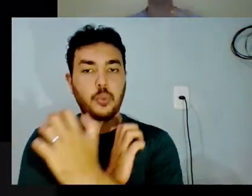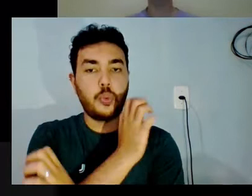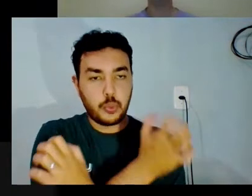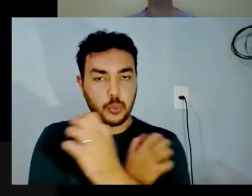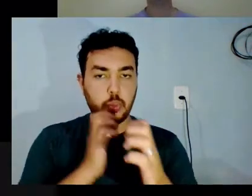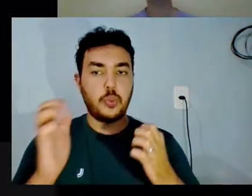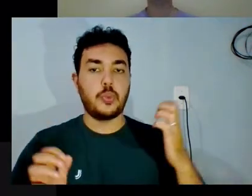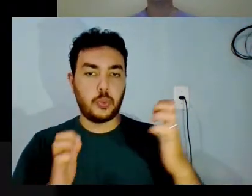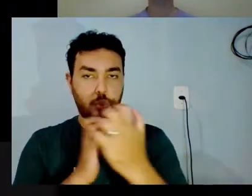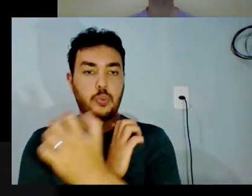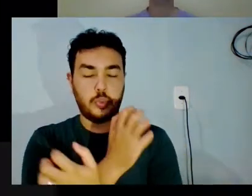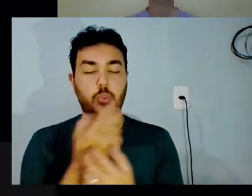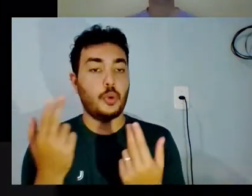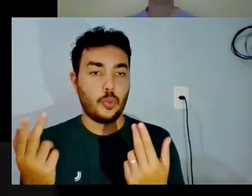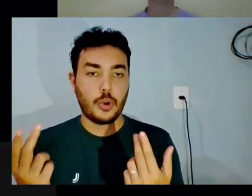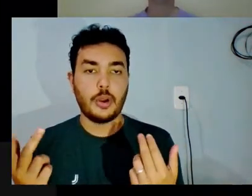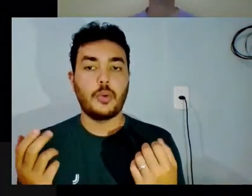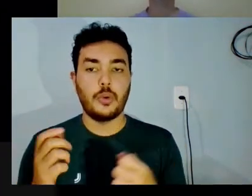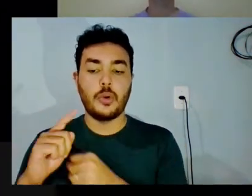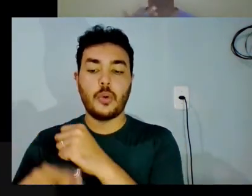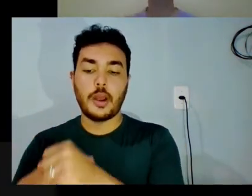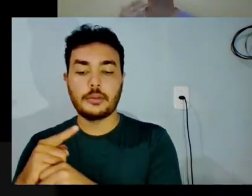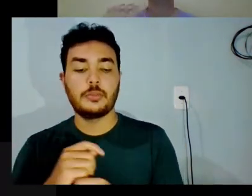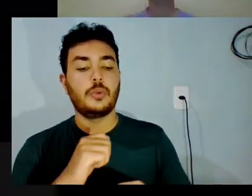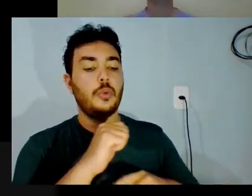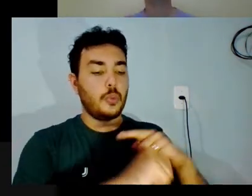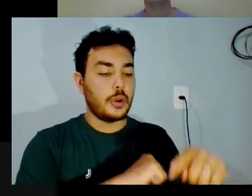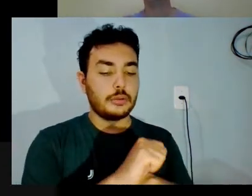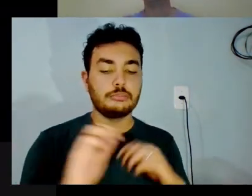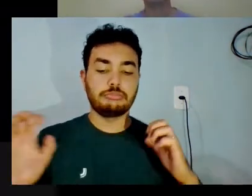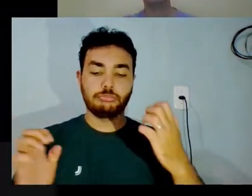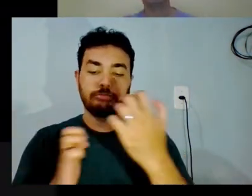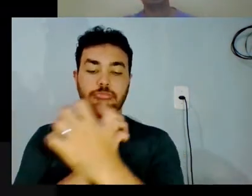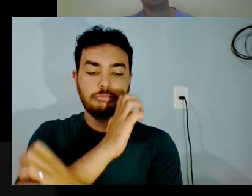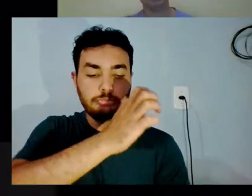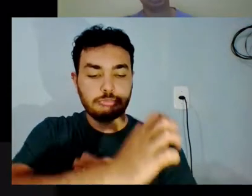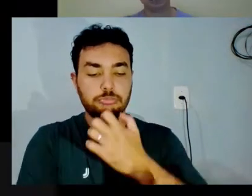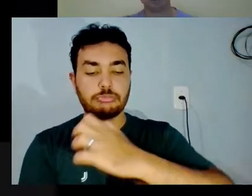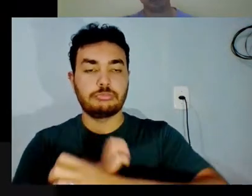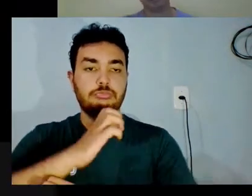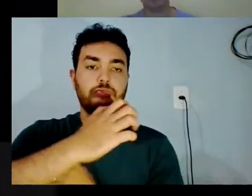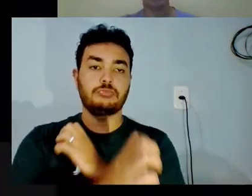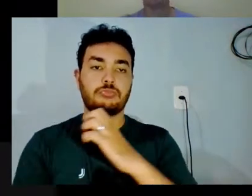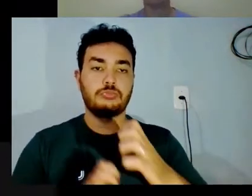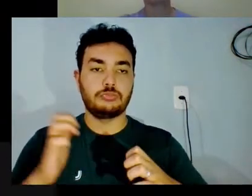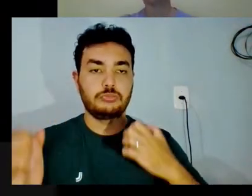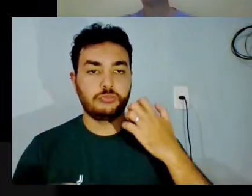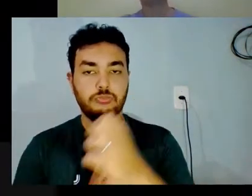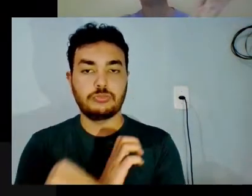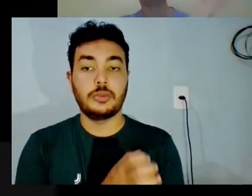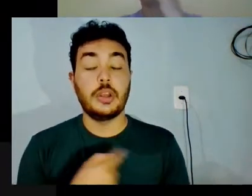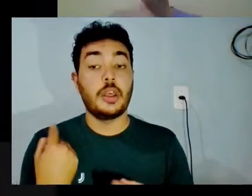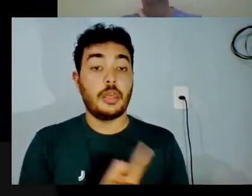B simultaneamente, além do efeito do caráter iônico relacionado a esse conceito da blindagem eletrônica, né? Que aí, no caso, a gente